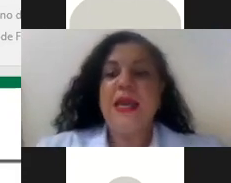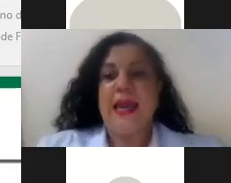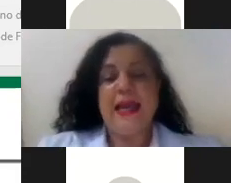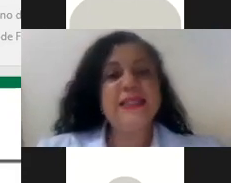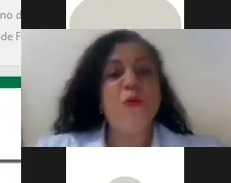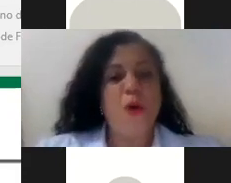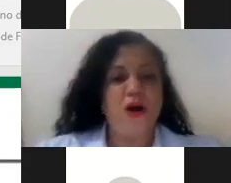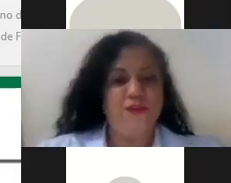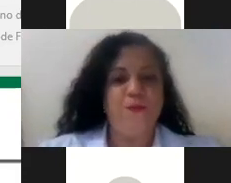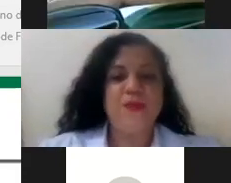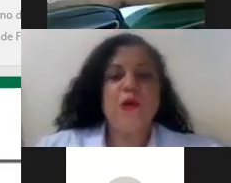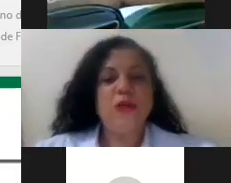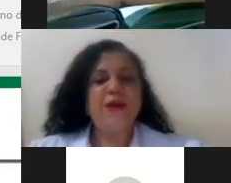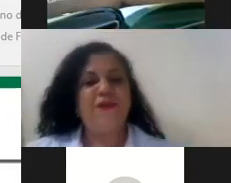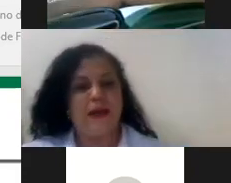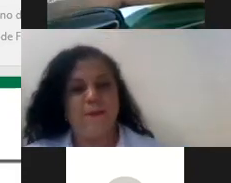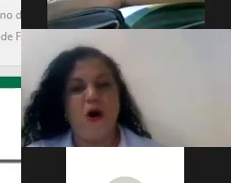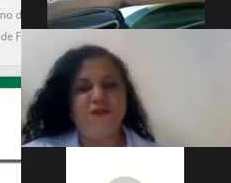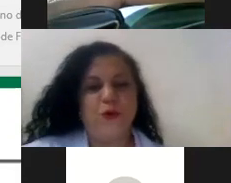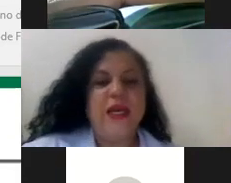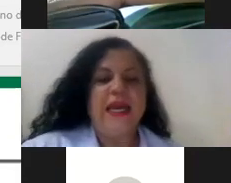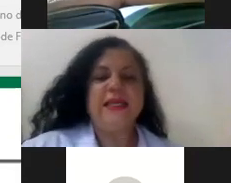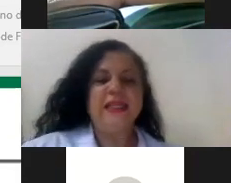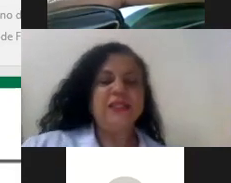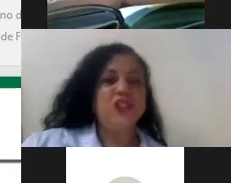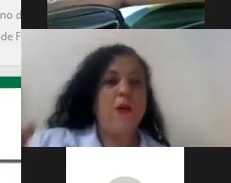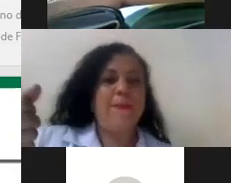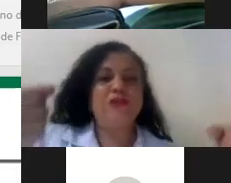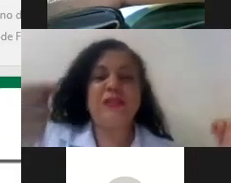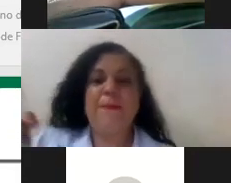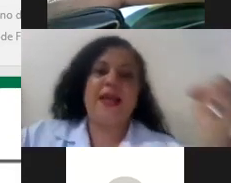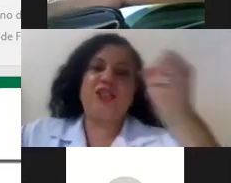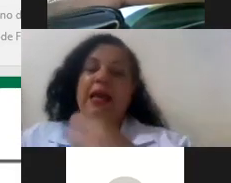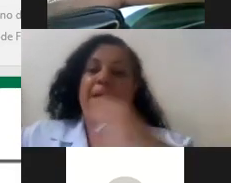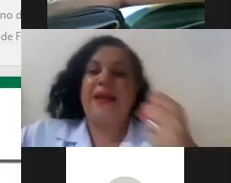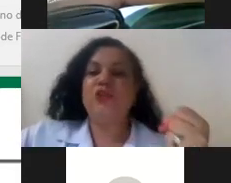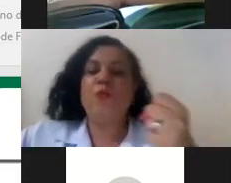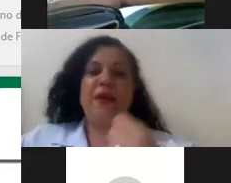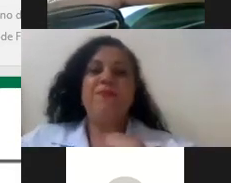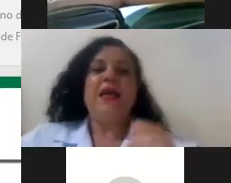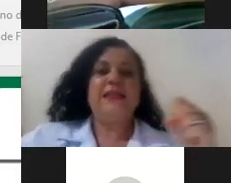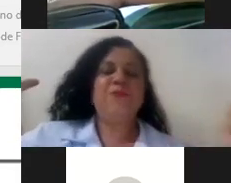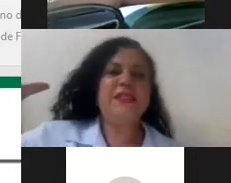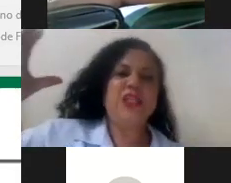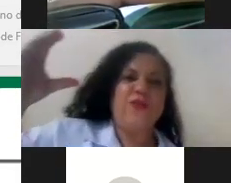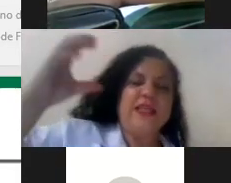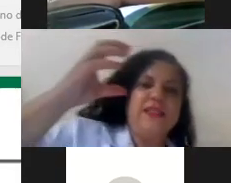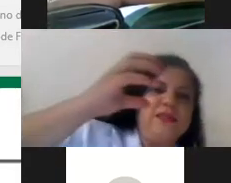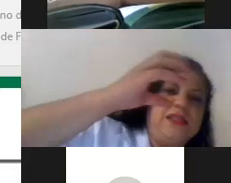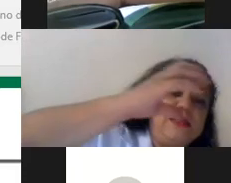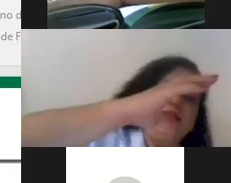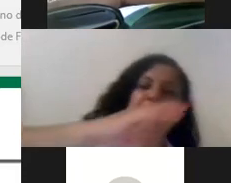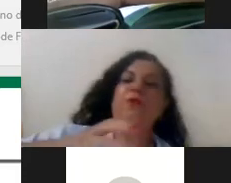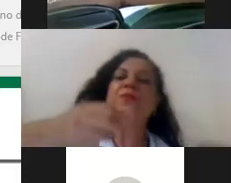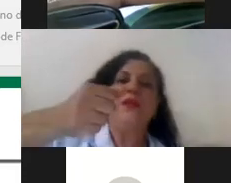urinário? Esse é um móvel. Quando alguém fala móvel, esse lençol é para justamente, é para subir. Às vezes o paciente vai